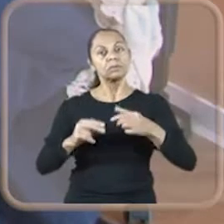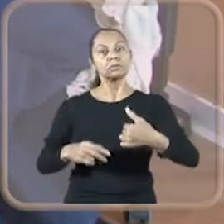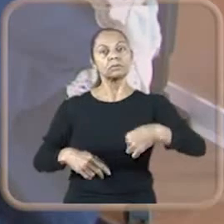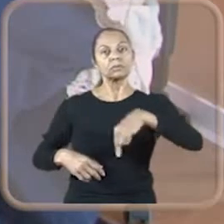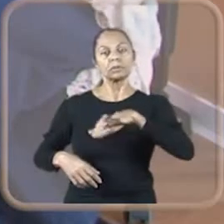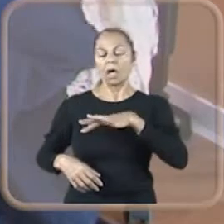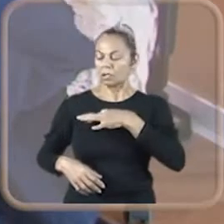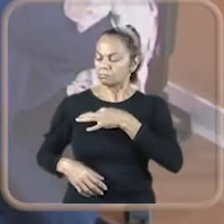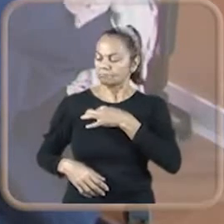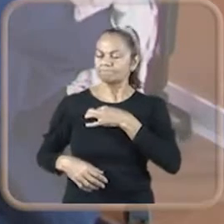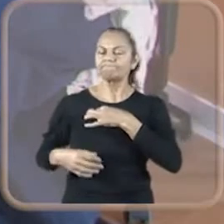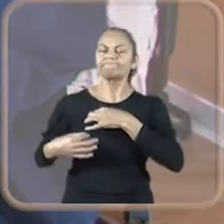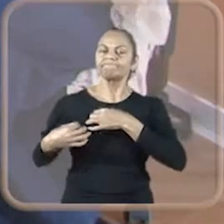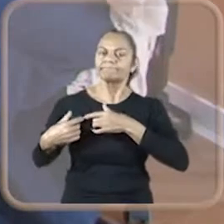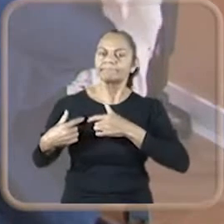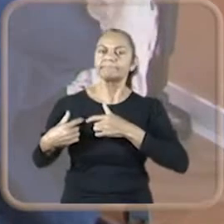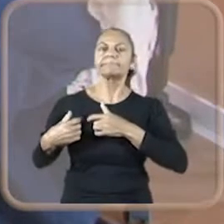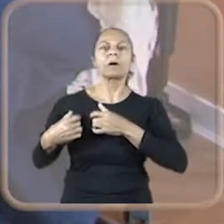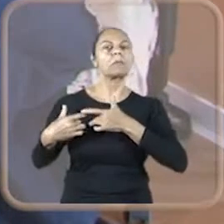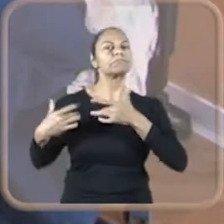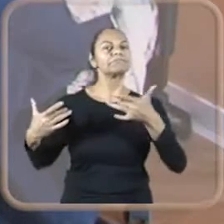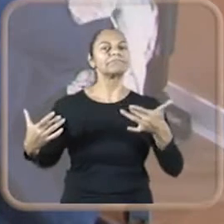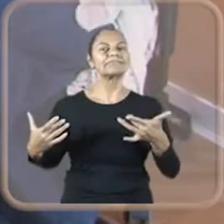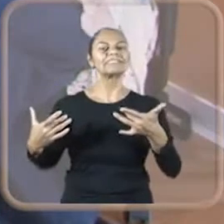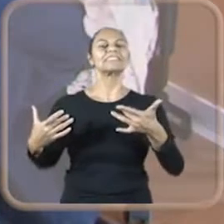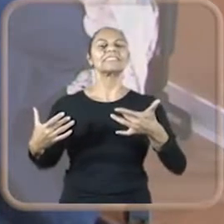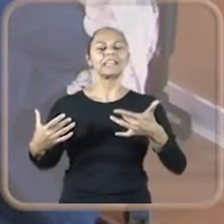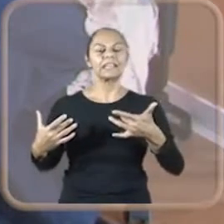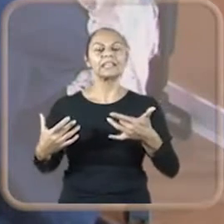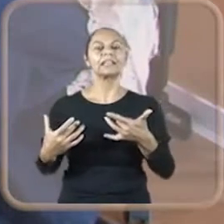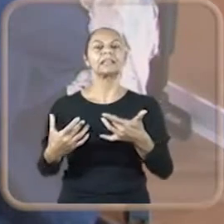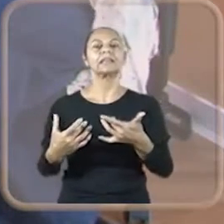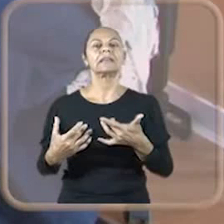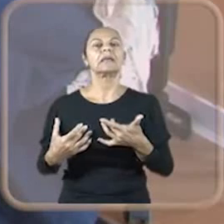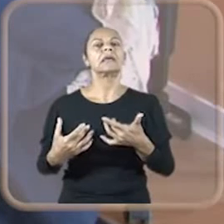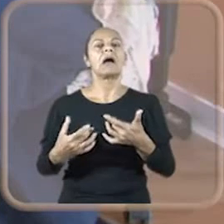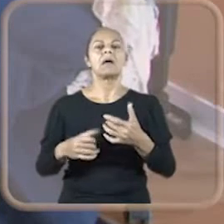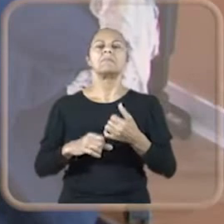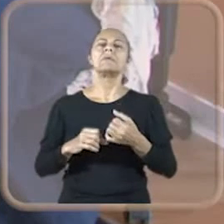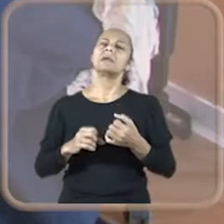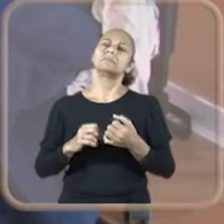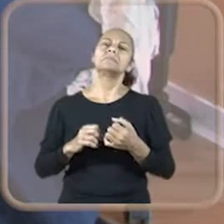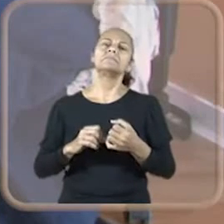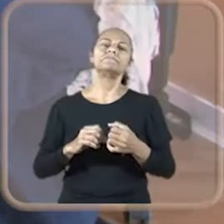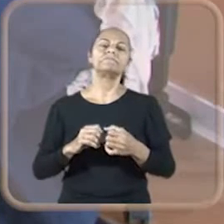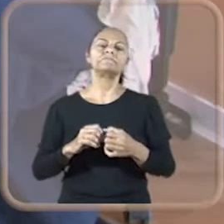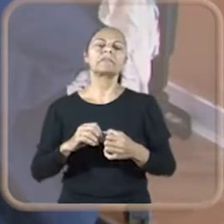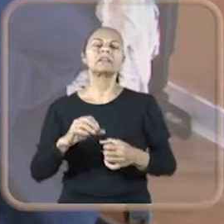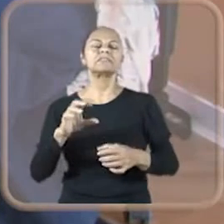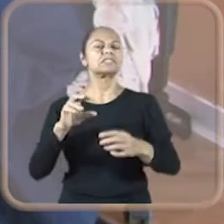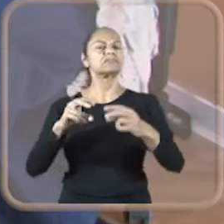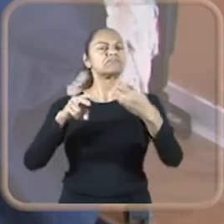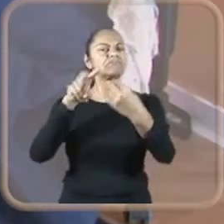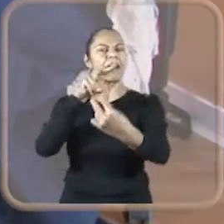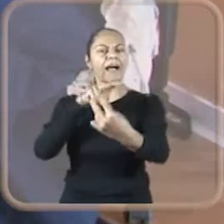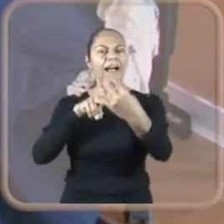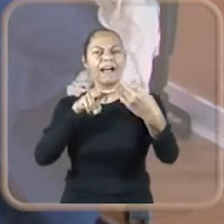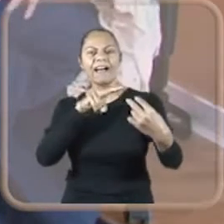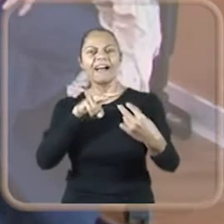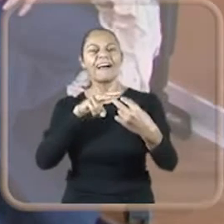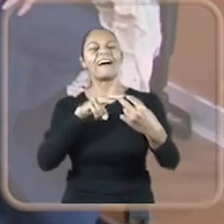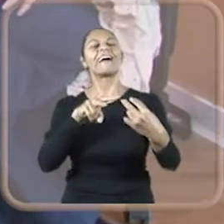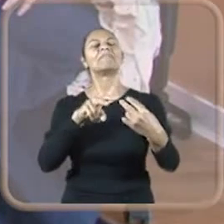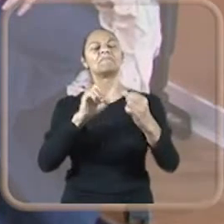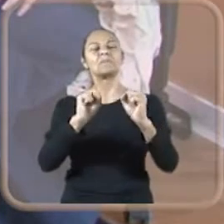disposição. Inclusive um convite para vocês que estão aqui, o grupo do estúdio, estamos à disposição para, mesmo de forma online, participarem de